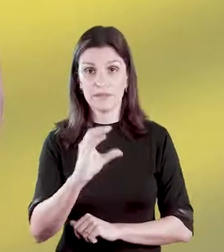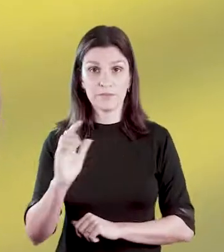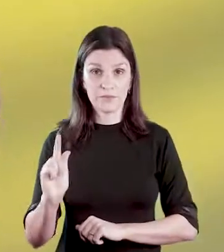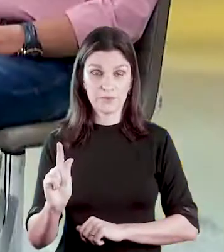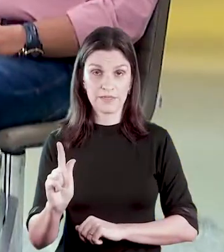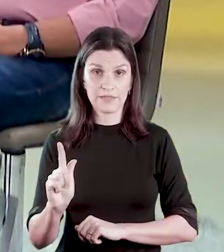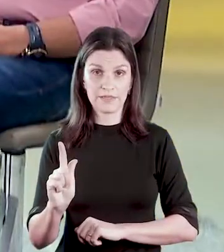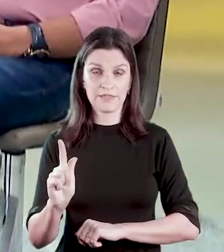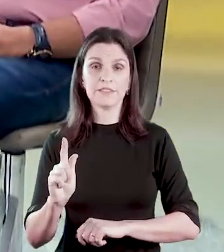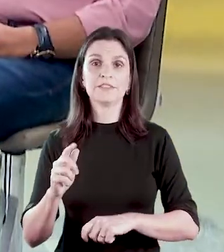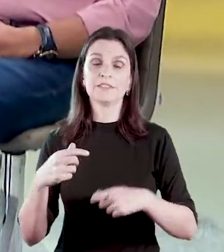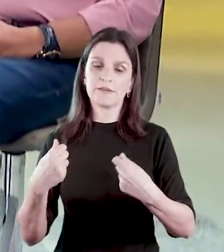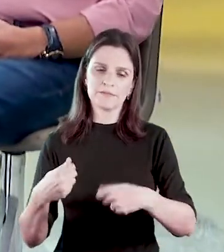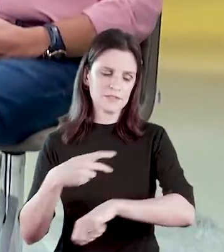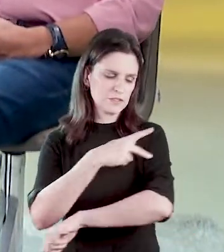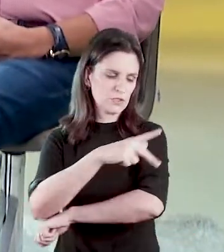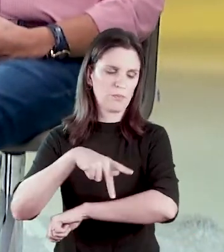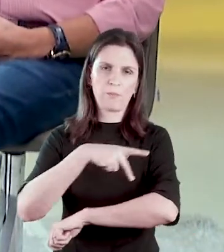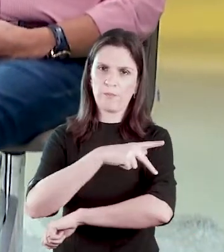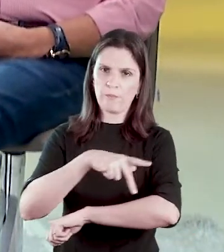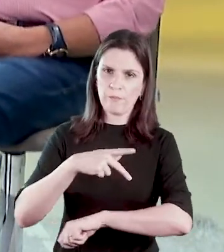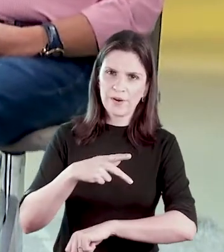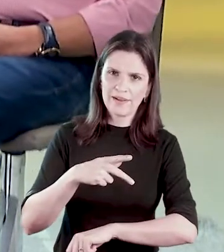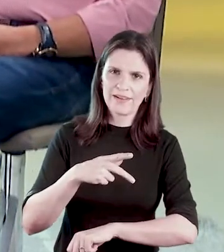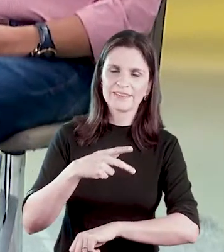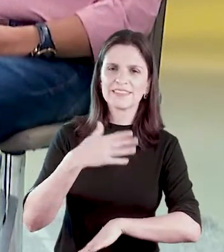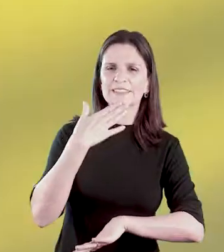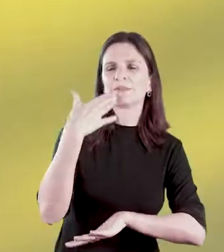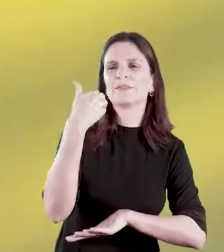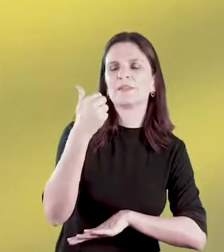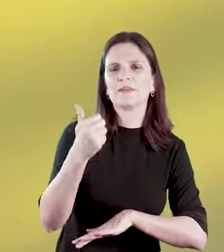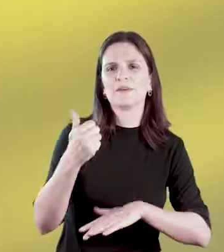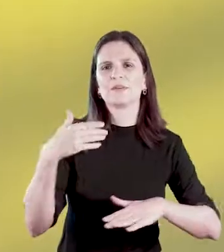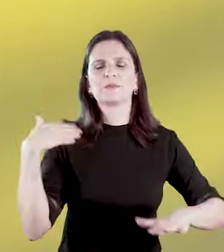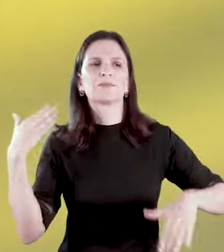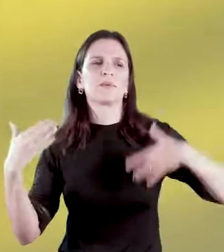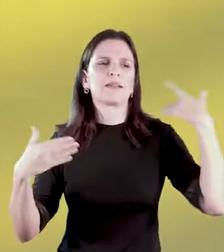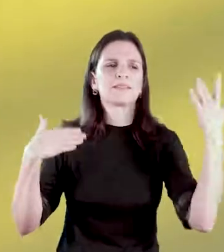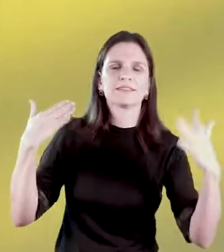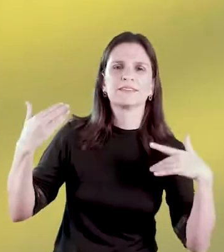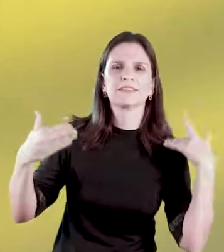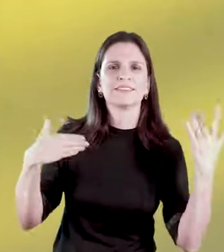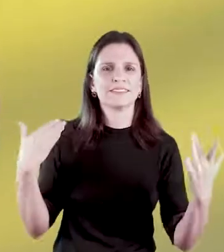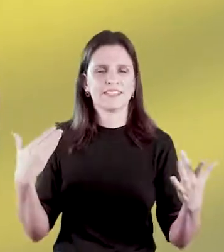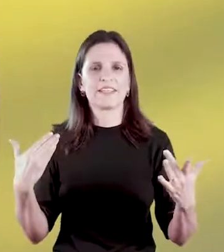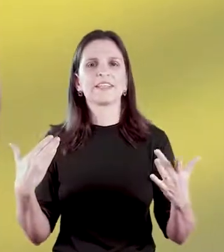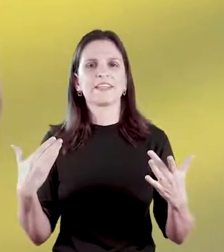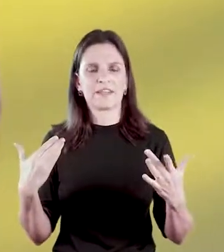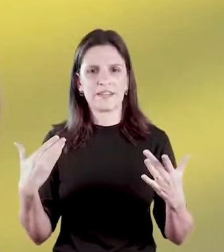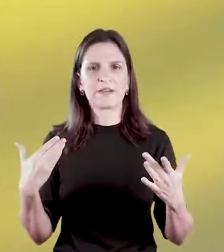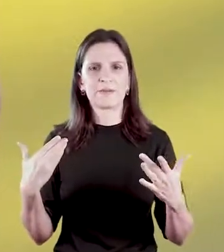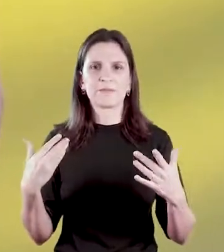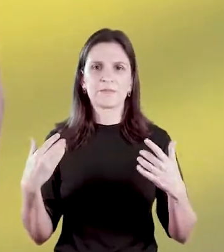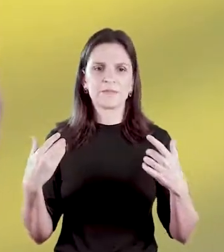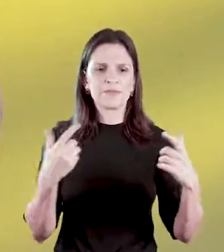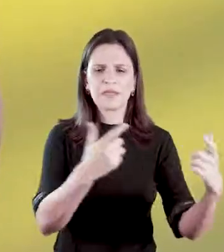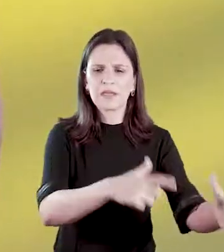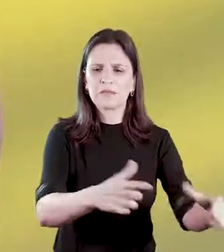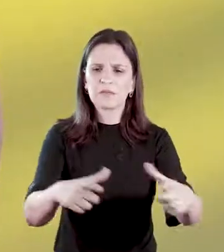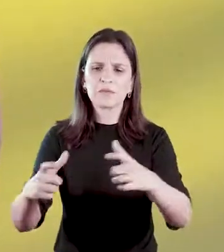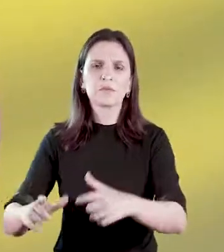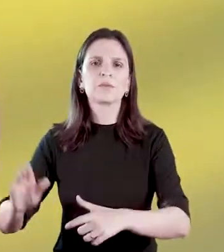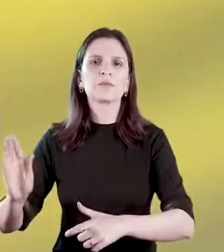essas praças ser mais que ativada tá dentro do meu dos meus projetos e dá uma mexida nessas praças levar mais lazer